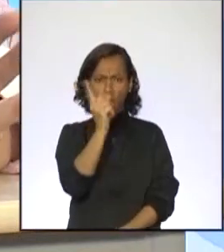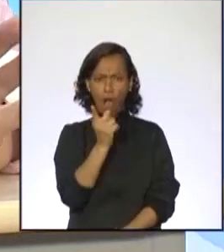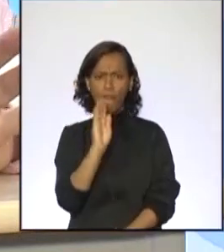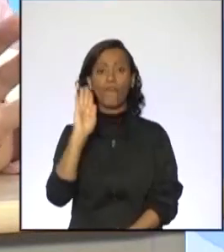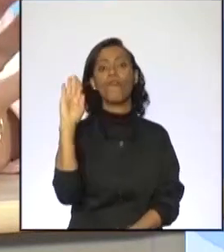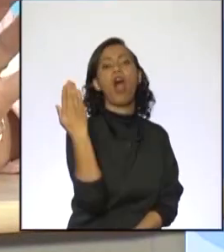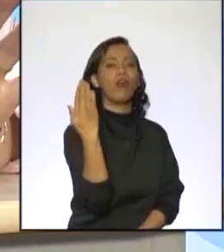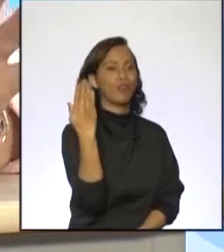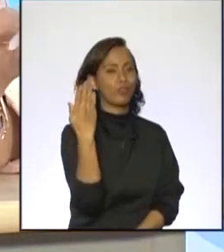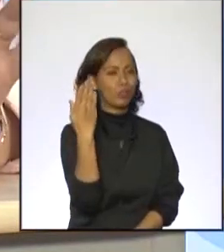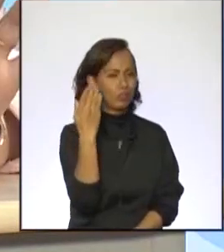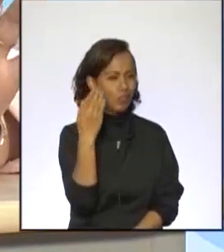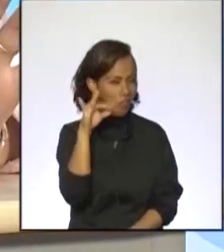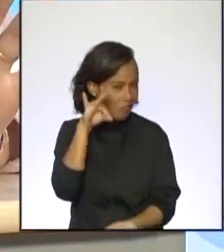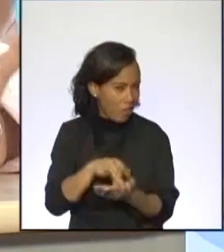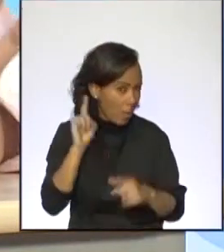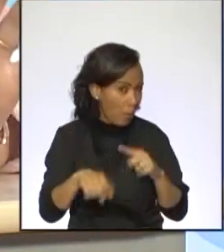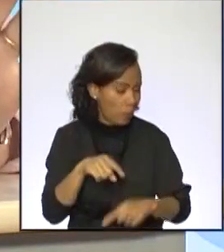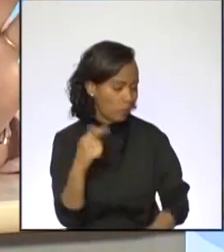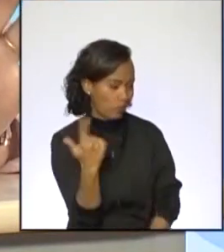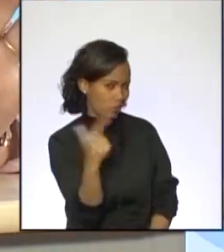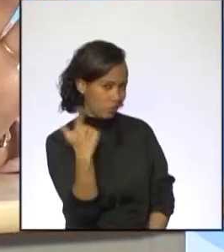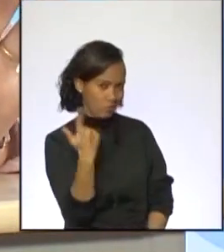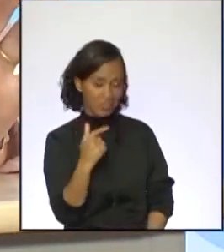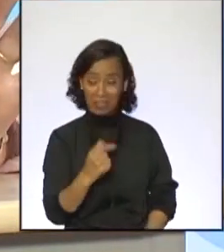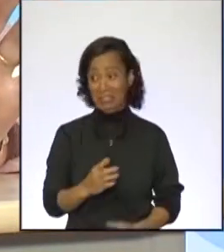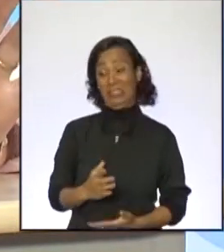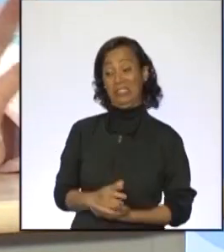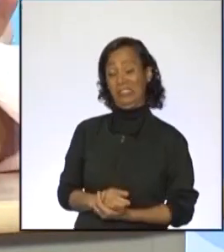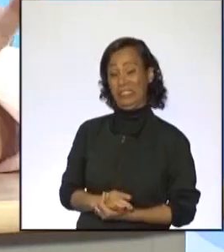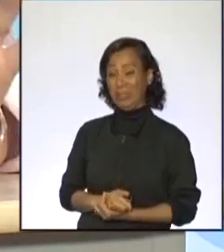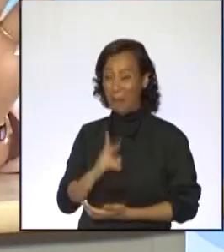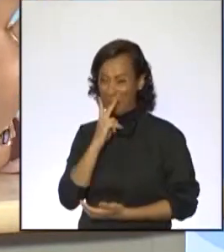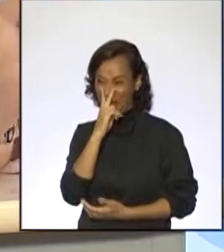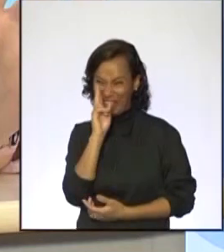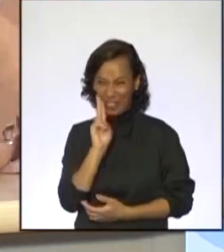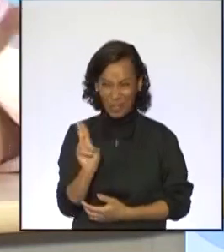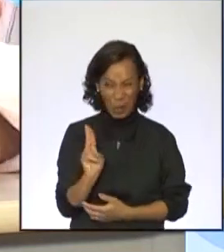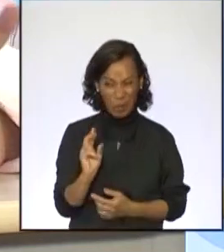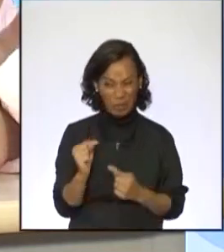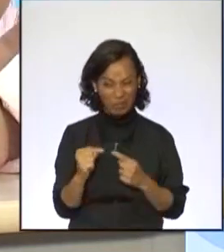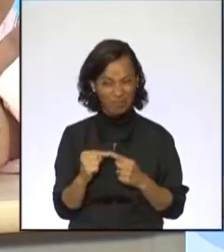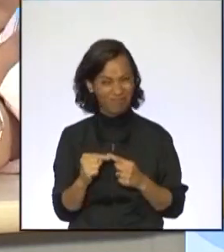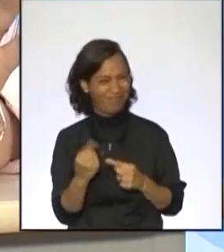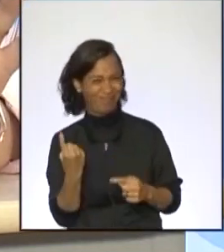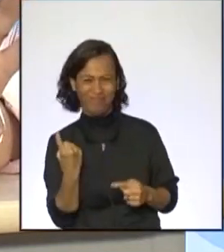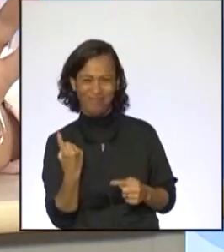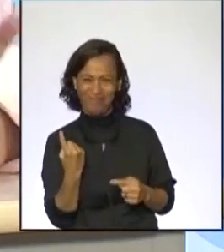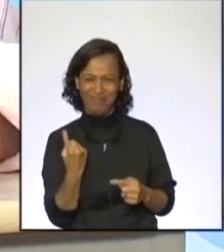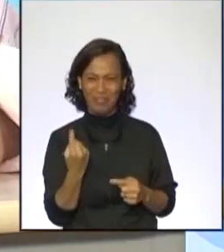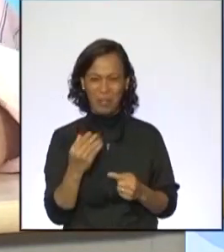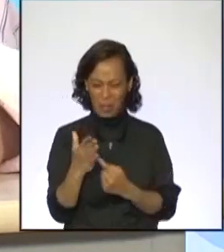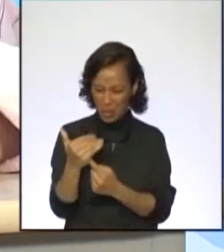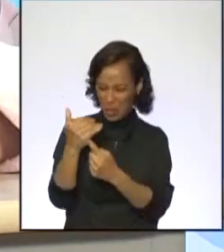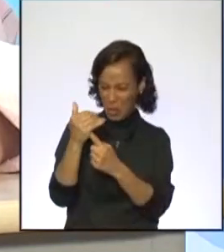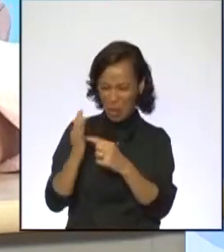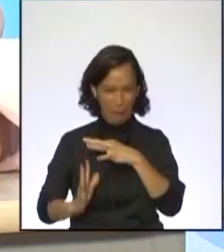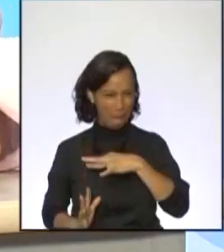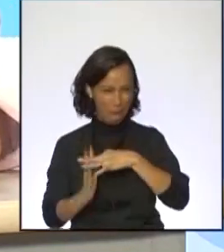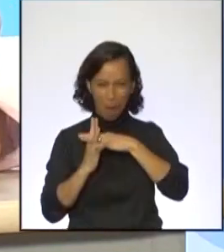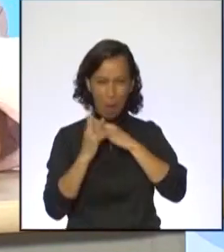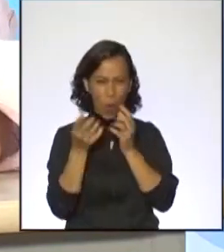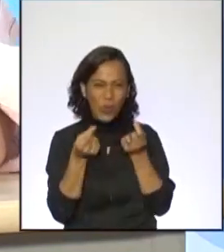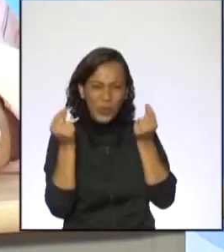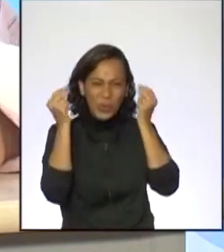Então, eu acho que o problema aí, eu estou achando que foi o nome. Que não foi nem que ele é um super headphone. O nome talvez